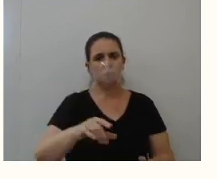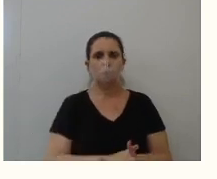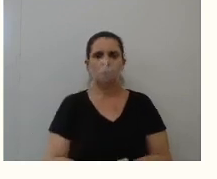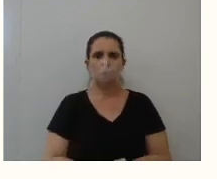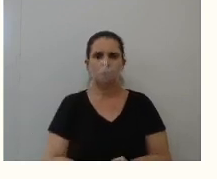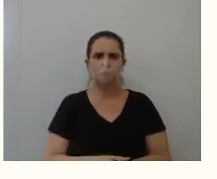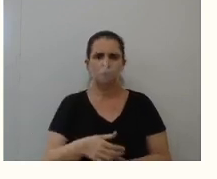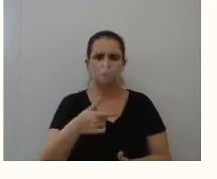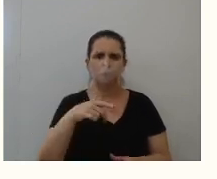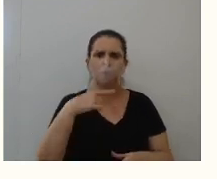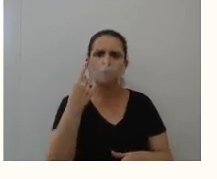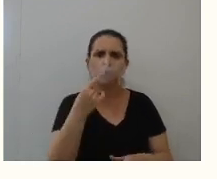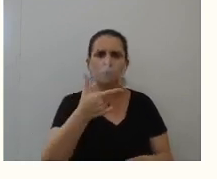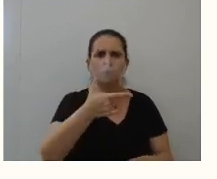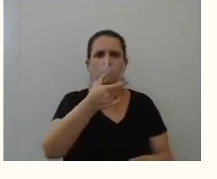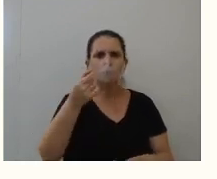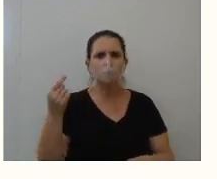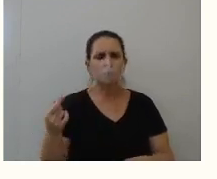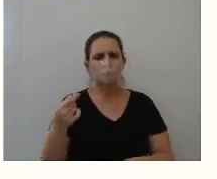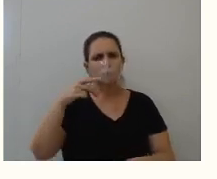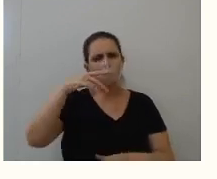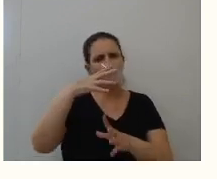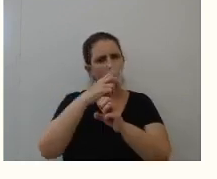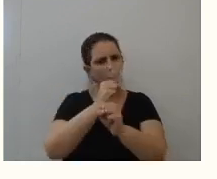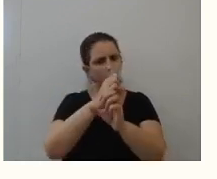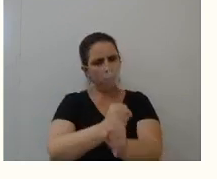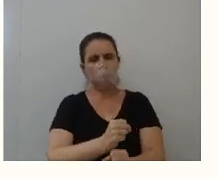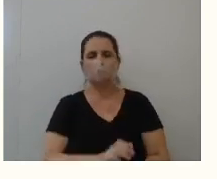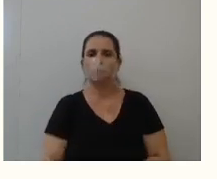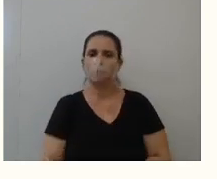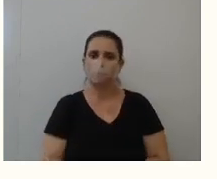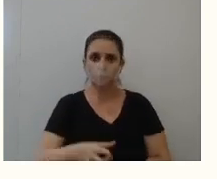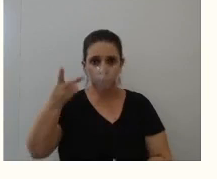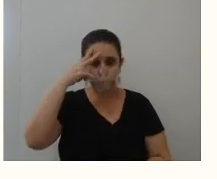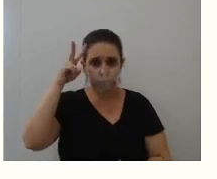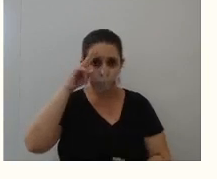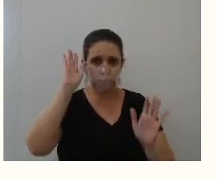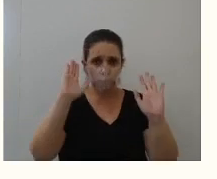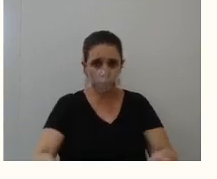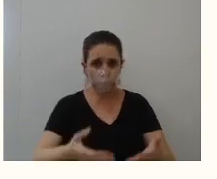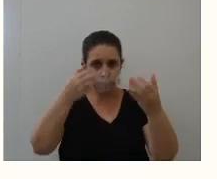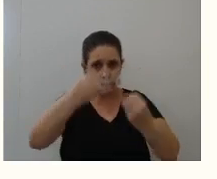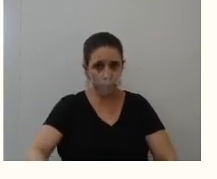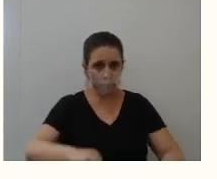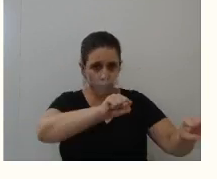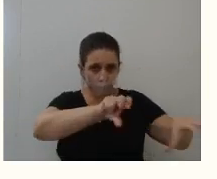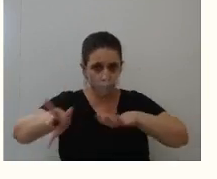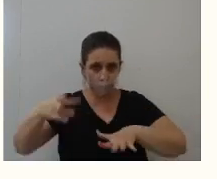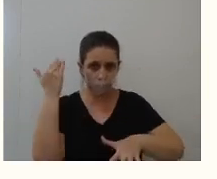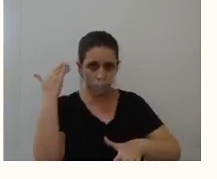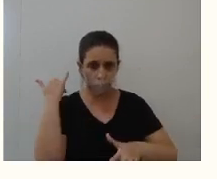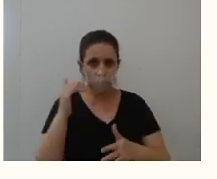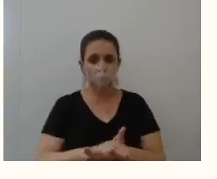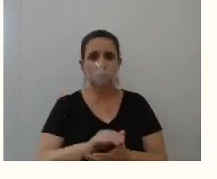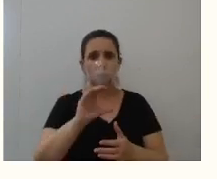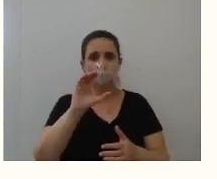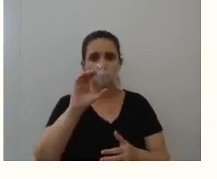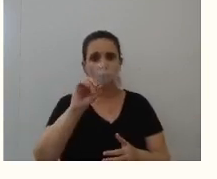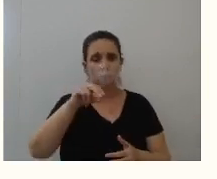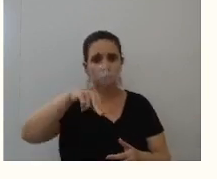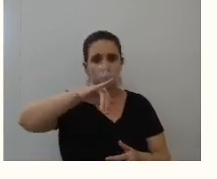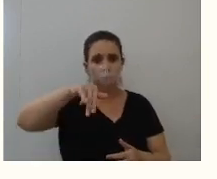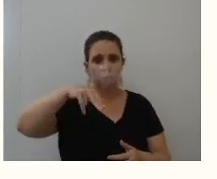valem 200 pontos. Simbora! Lembram disso que a gente viu na semana passada? Conjunção é aquela